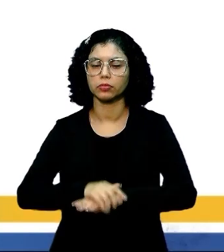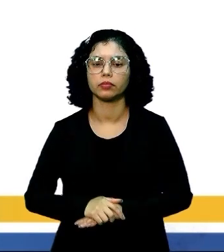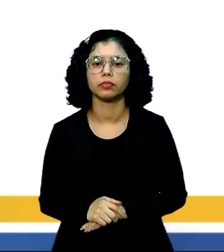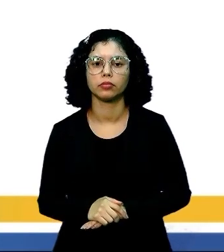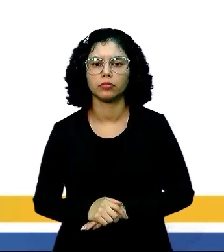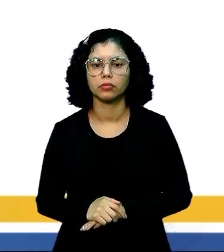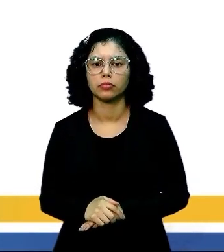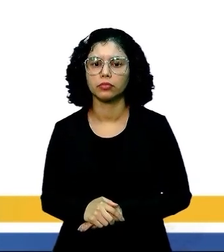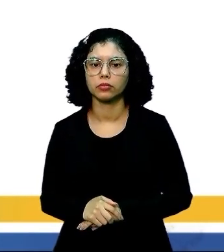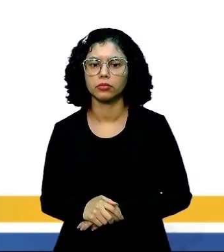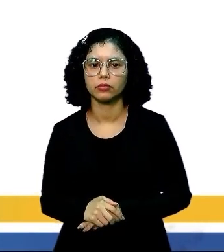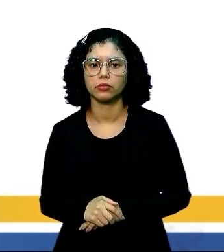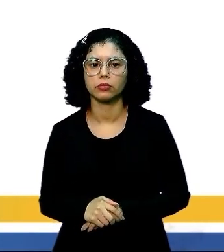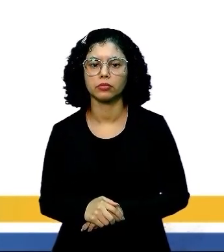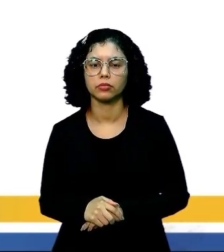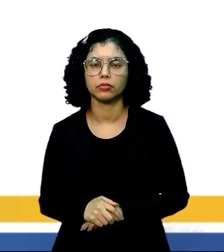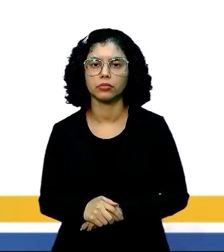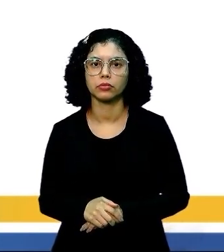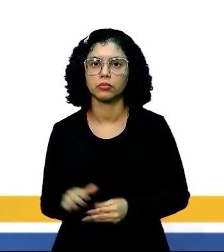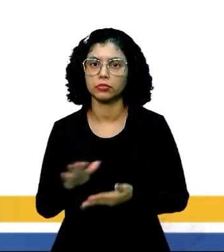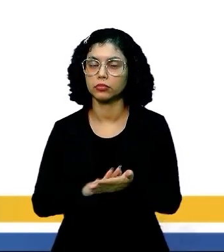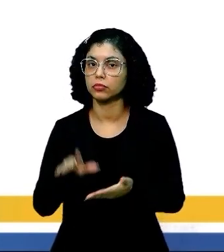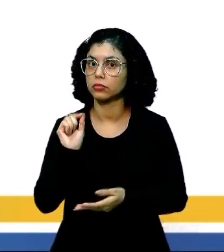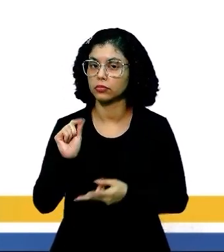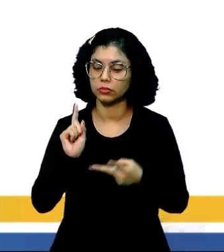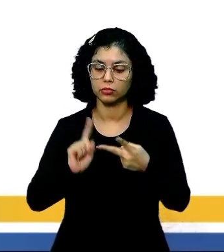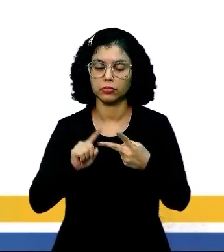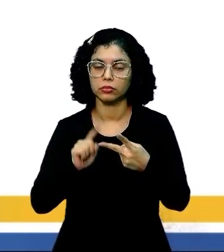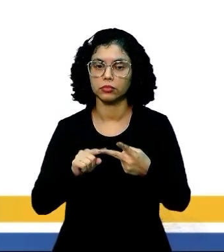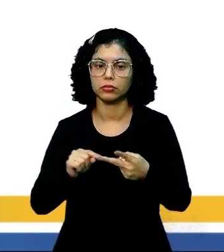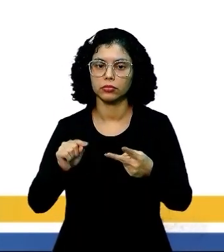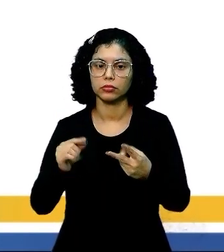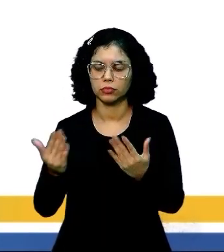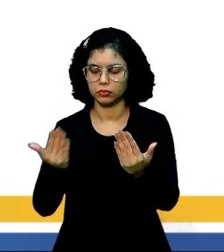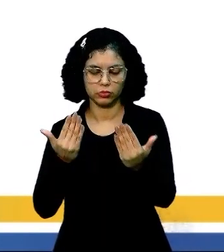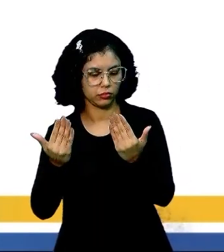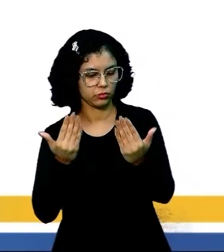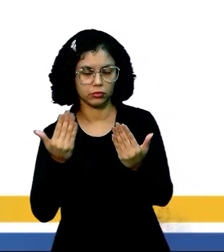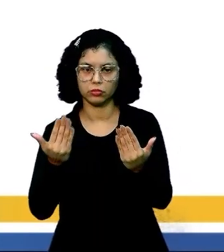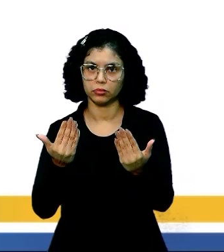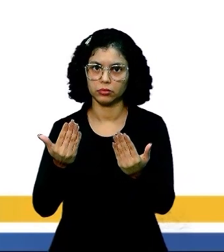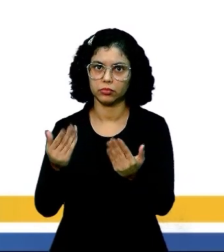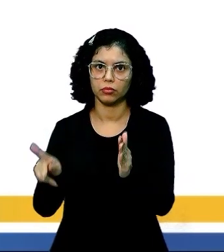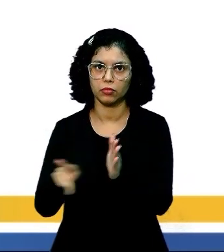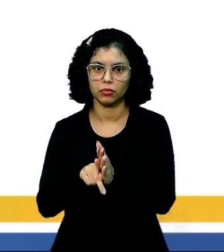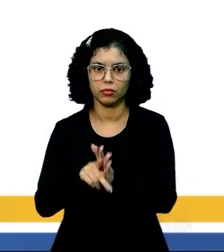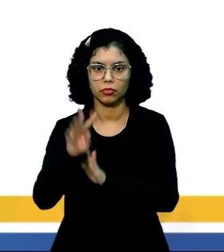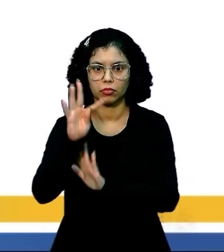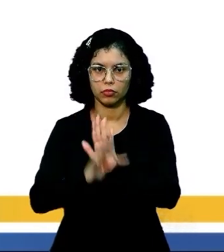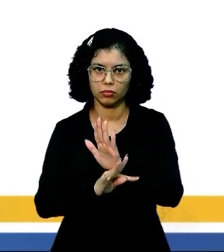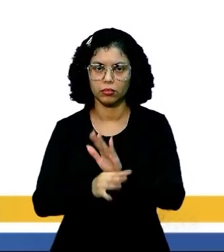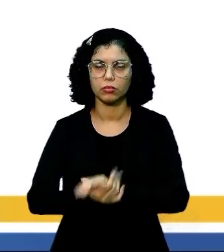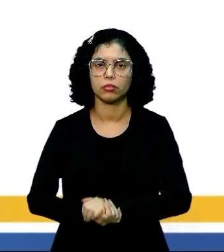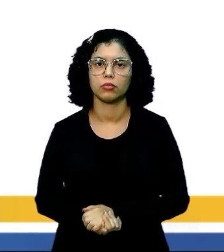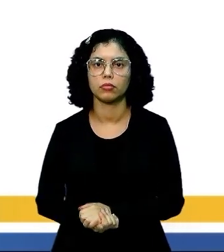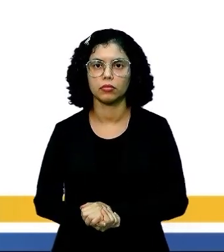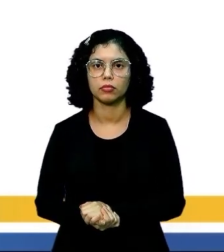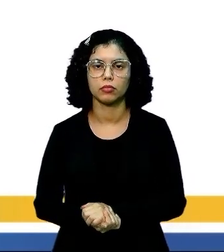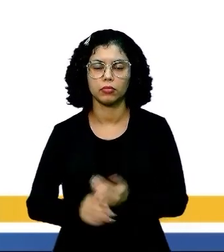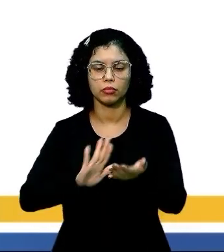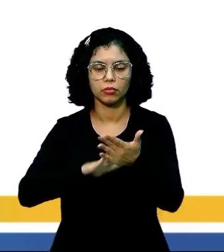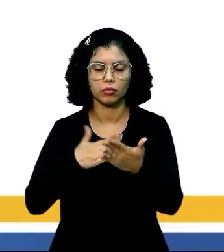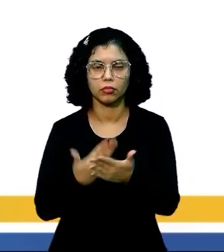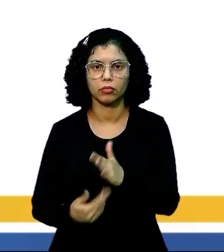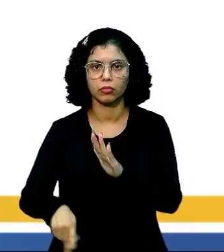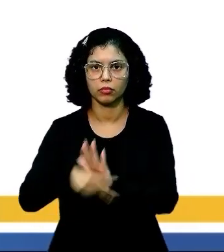assunto, né? Inferência nada mais é do que você associar de maneira lógica, né, o texto, você interpretar ele